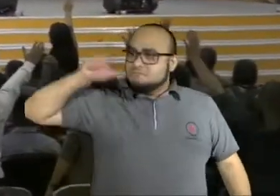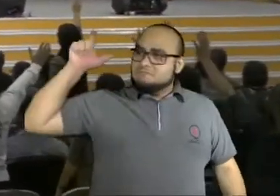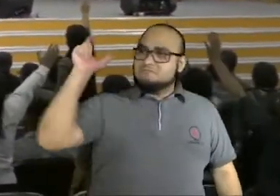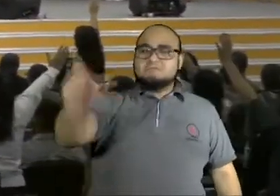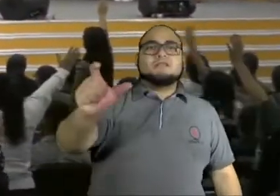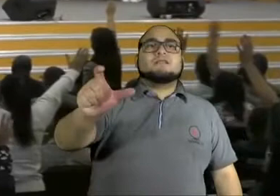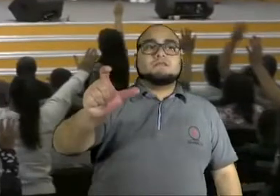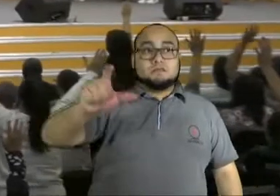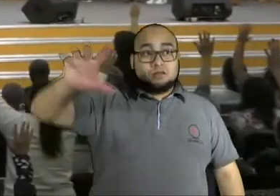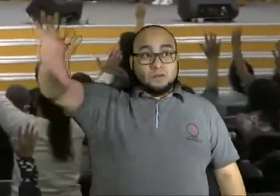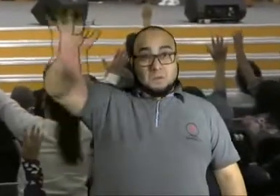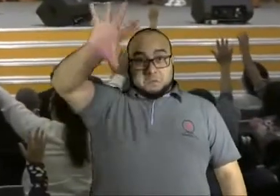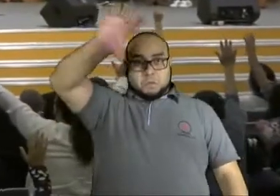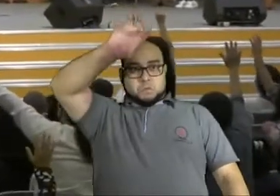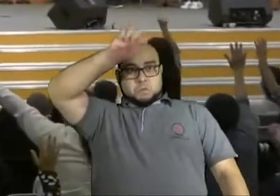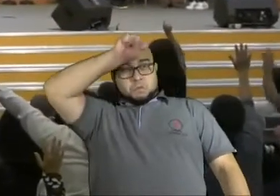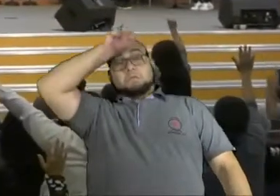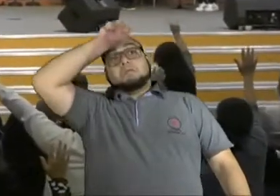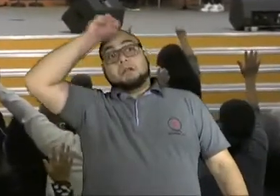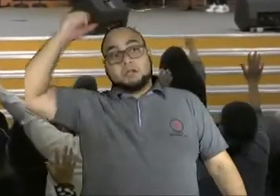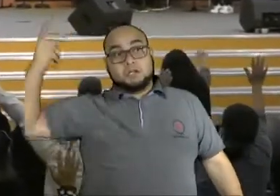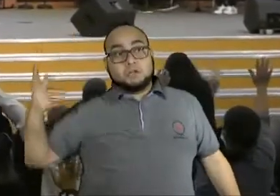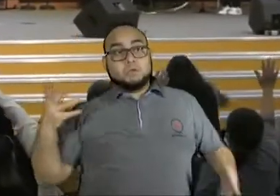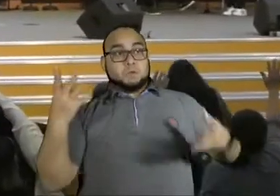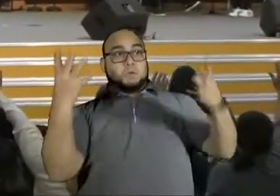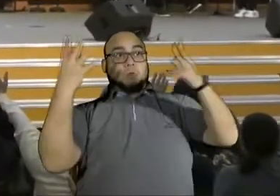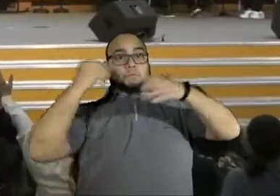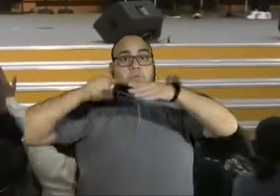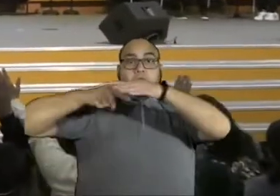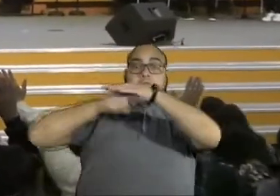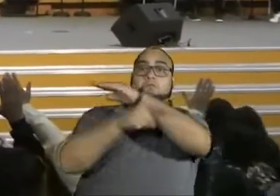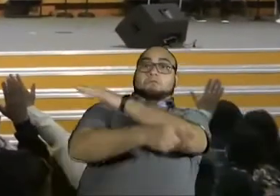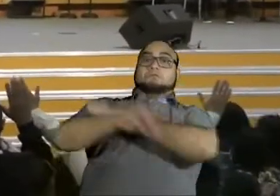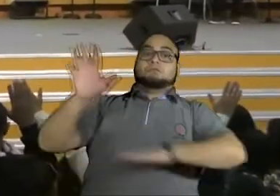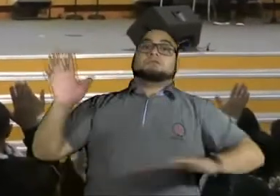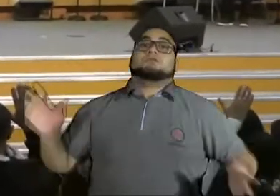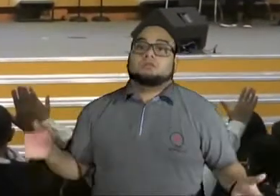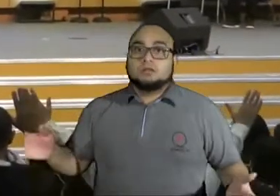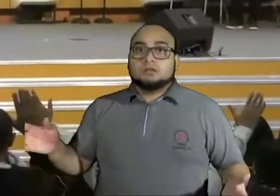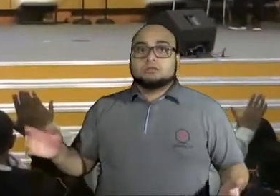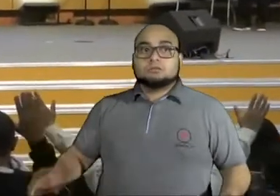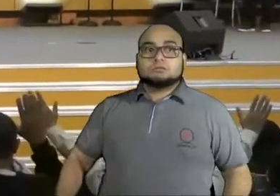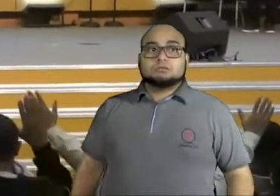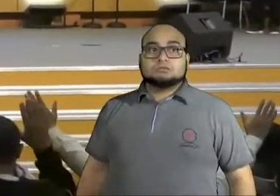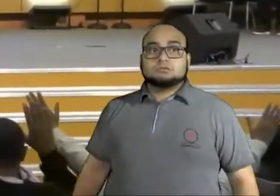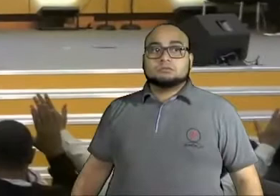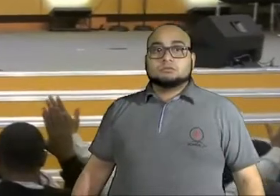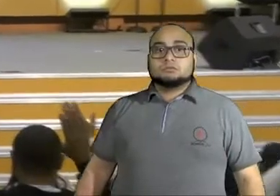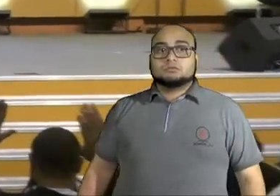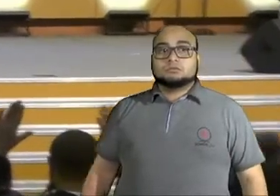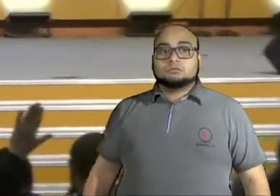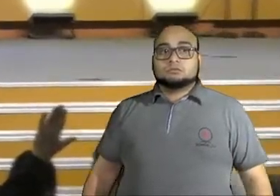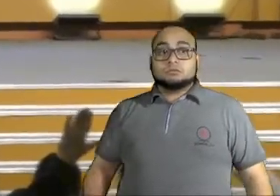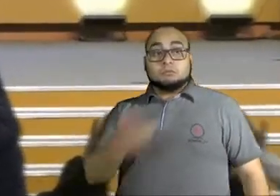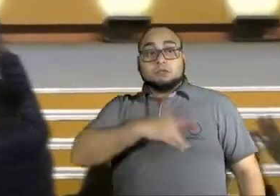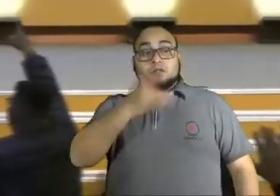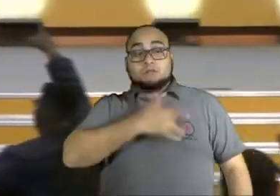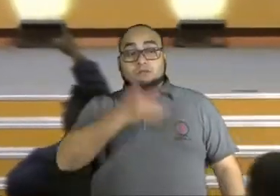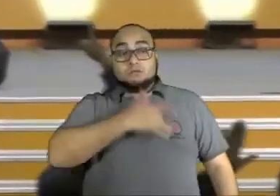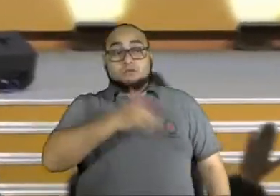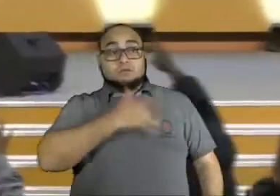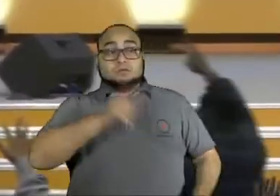meu nome 7 palmos embaixo da terra. Coitado do sapo que morreu, fala pra ela que eu estou debaixo de